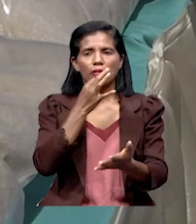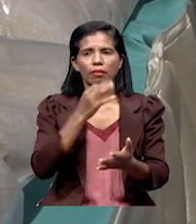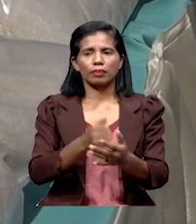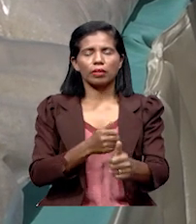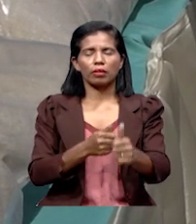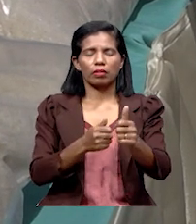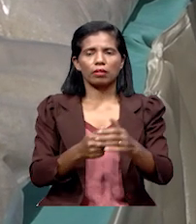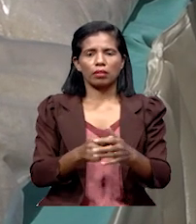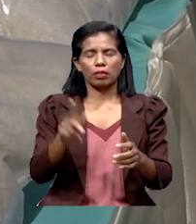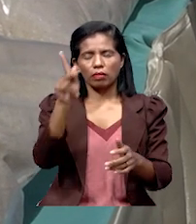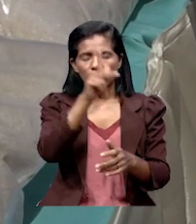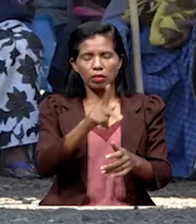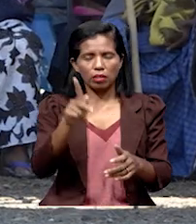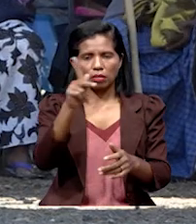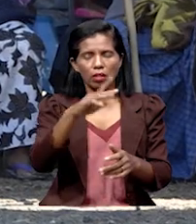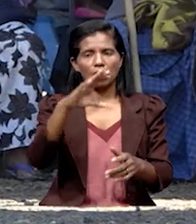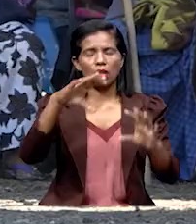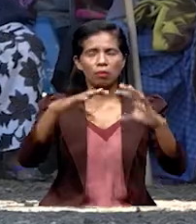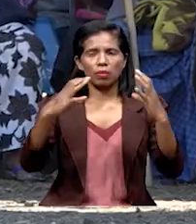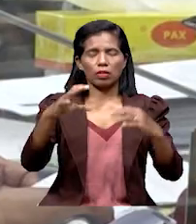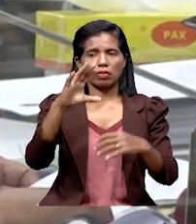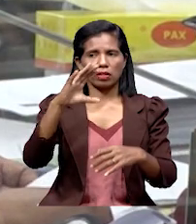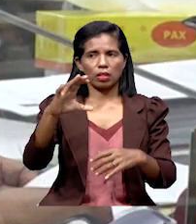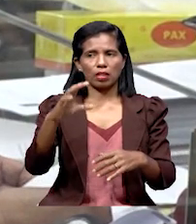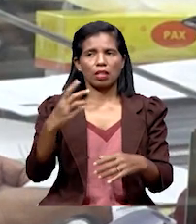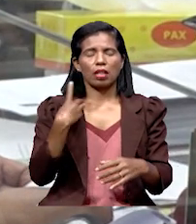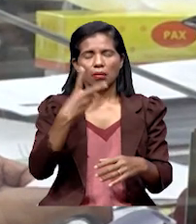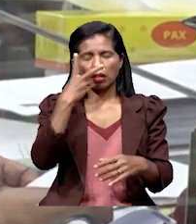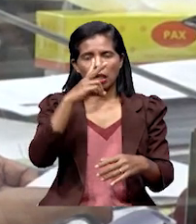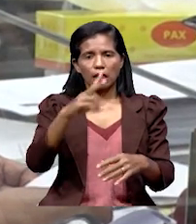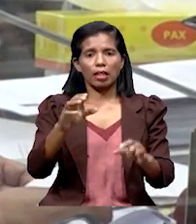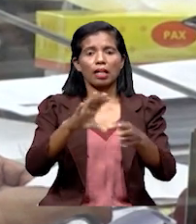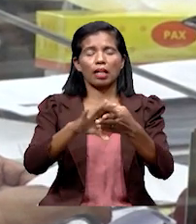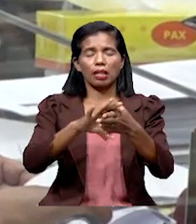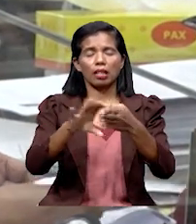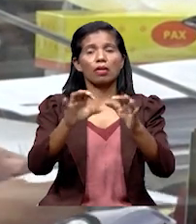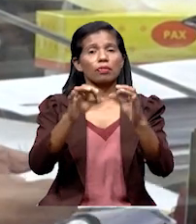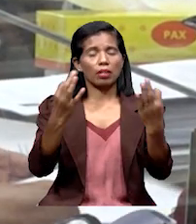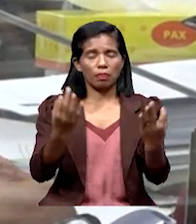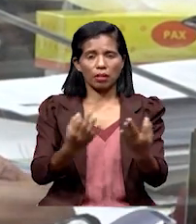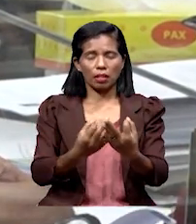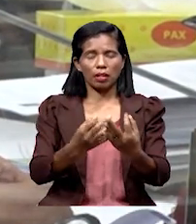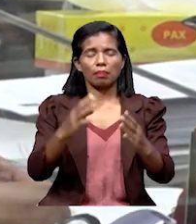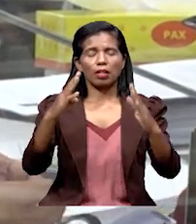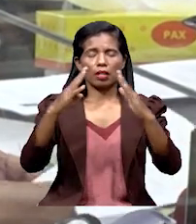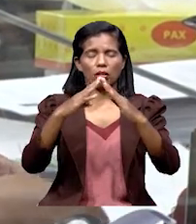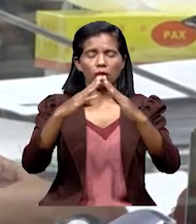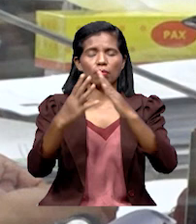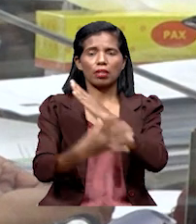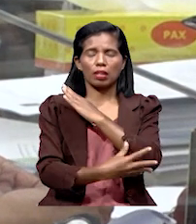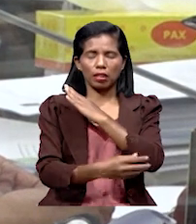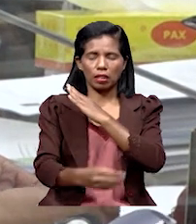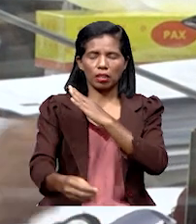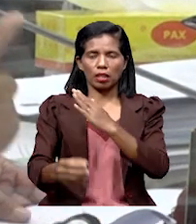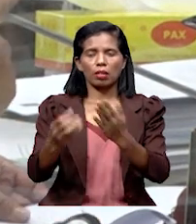e a fiscalização da comissão C, a minota cata que ficha família ba uma que bit lá com a cesta básica, é